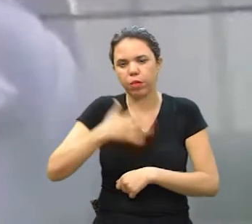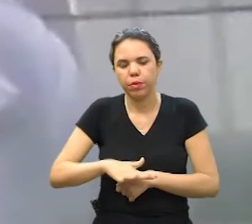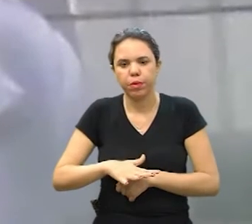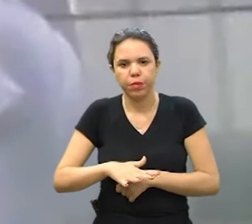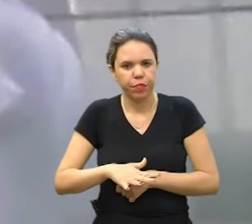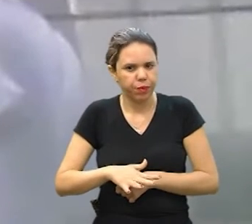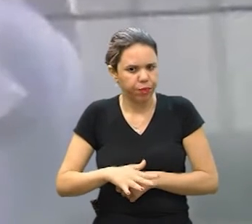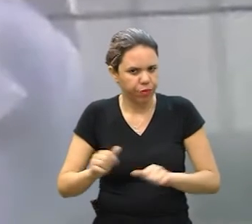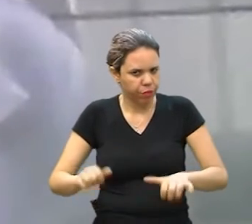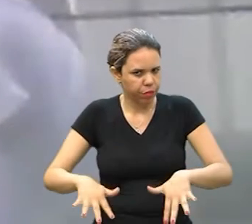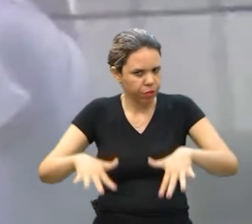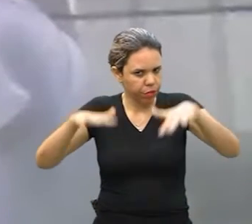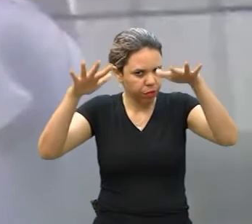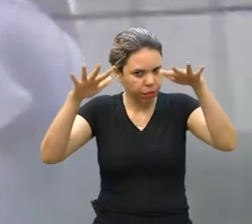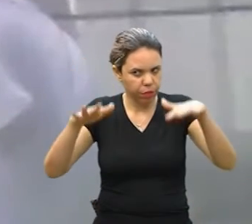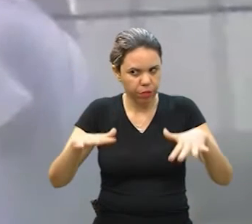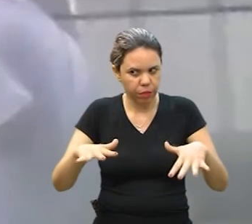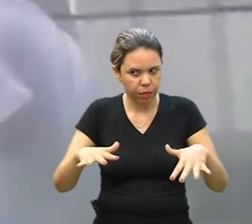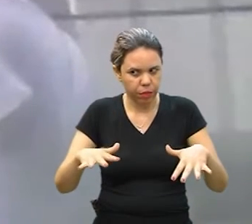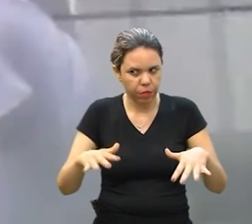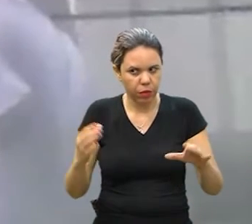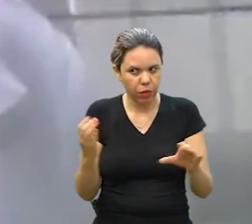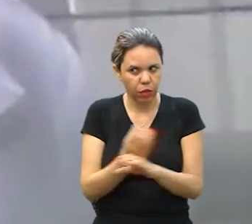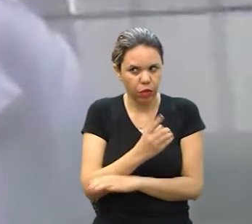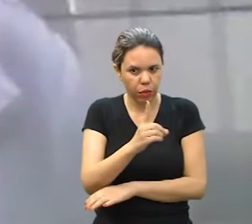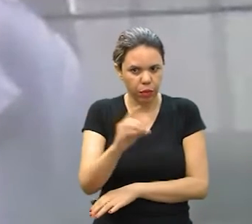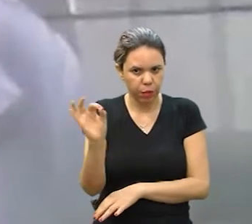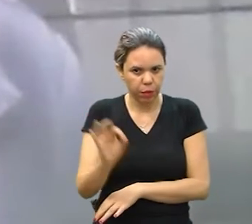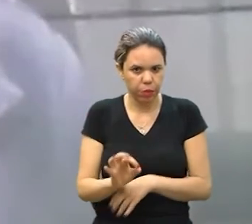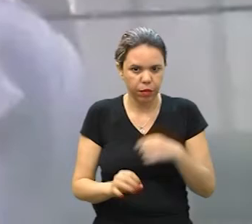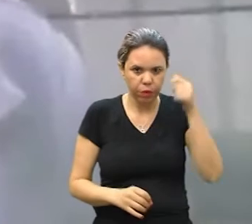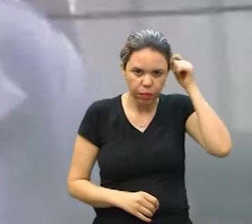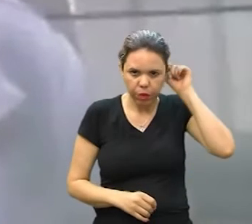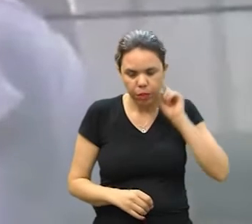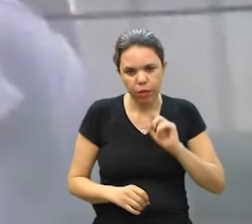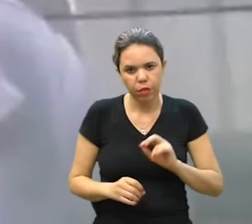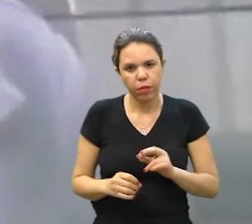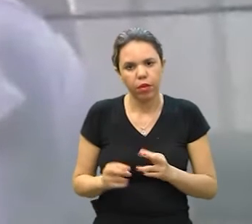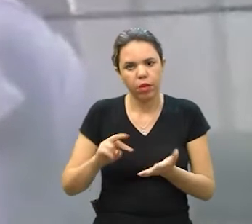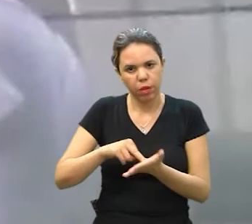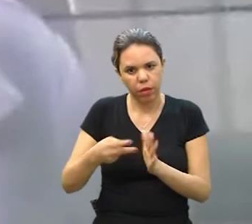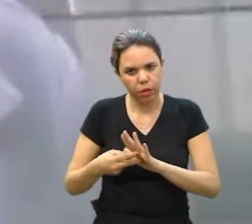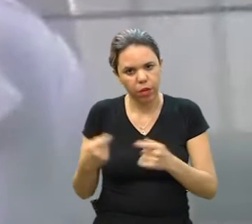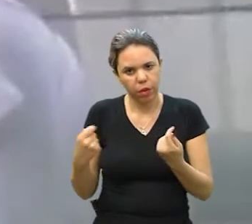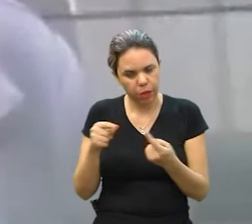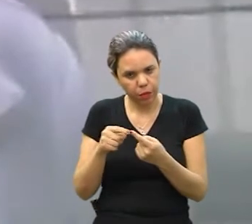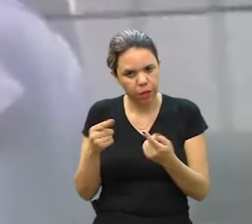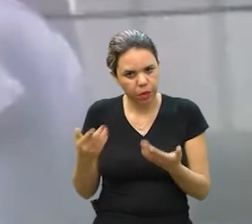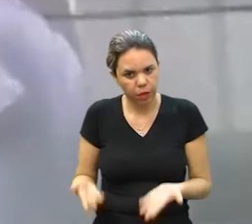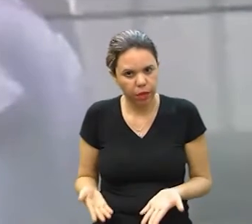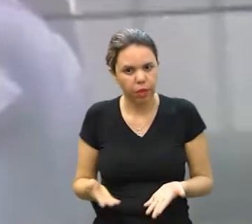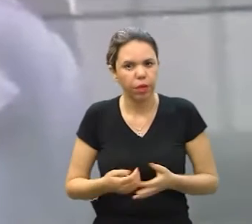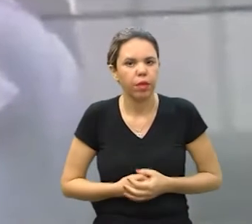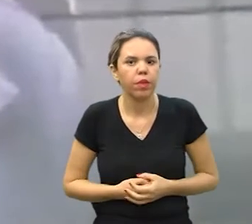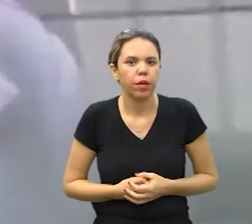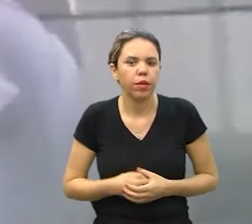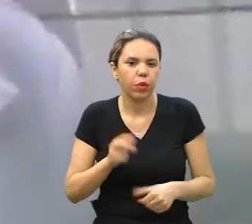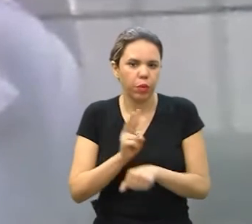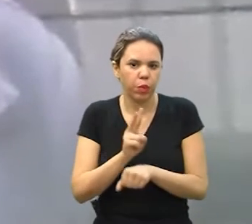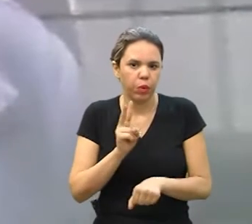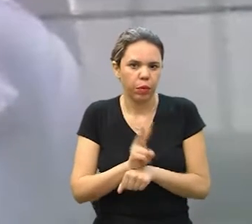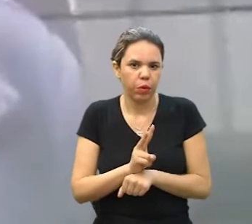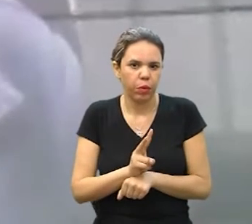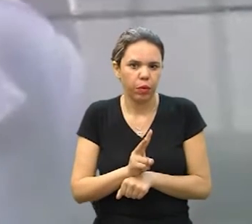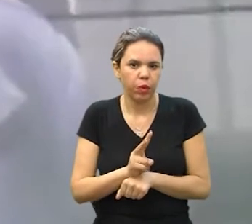da criança, ao crescimento, assim, 100%, ele responde 100% às necessidades.